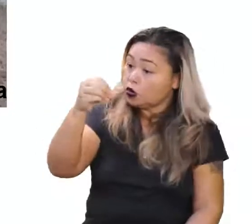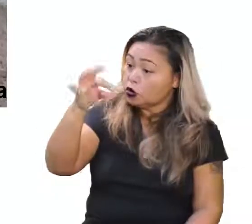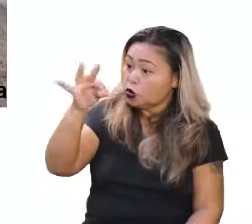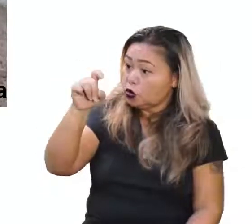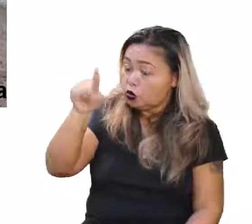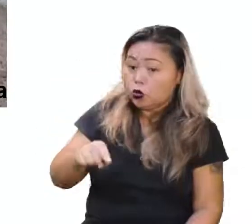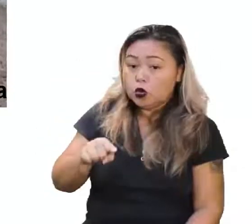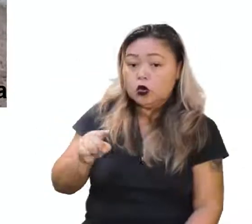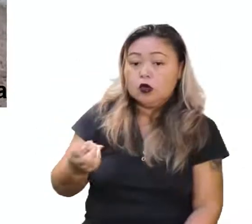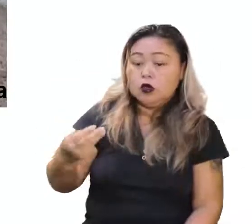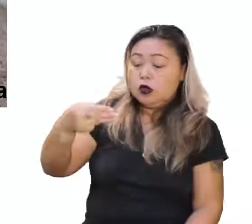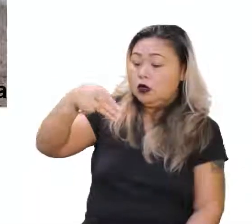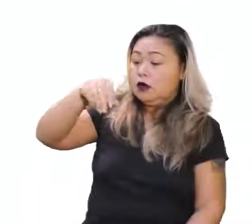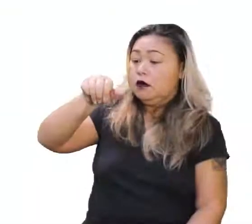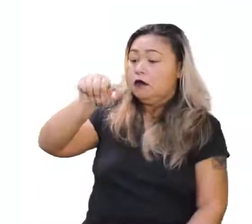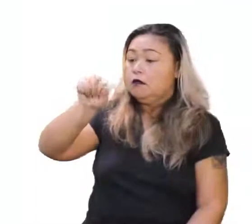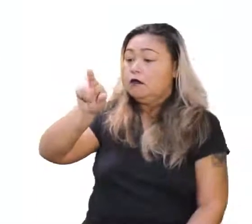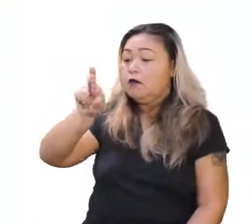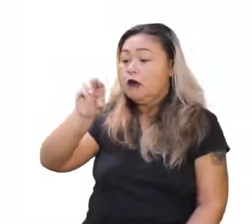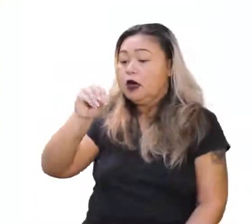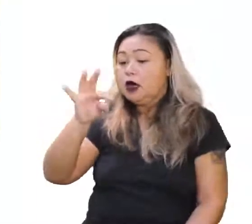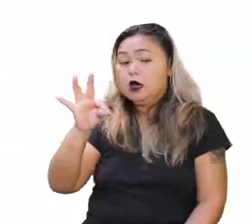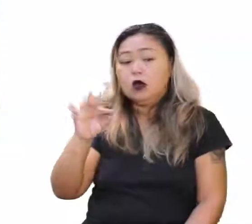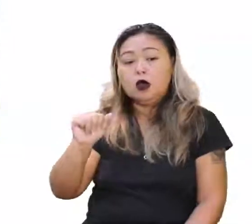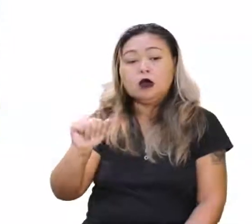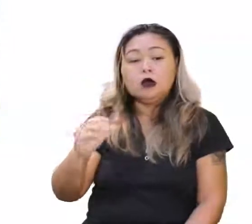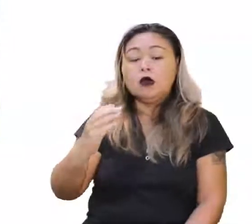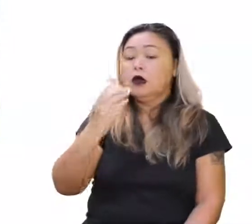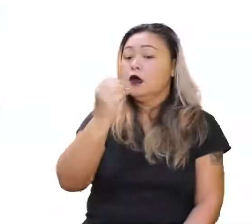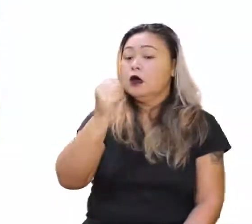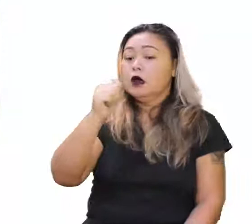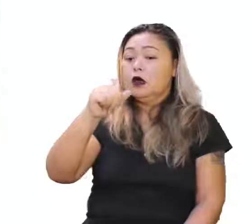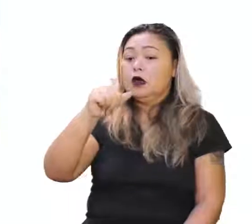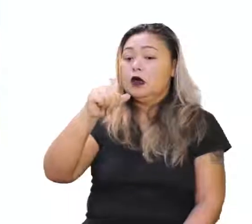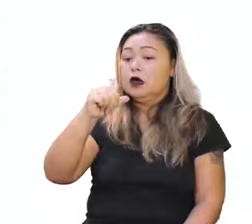a Marota, tem a